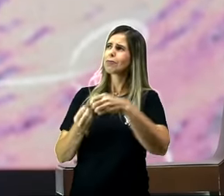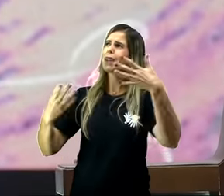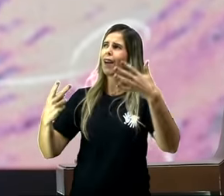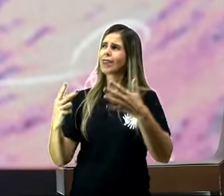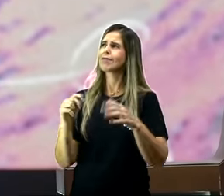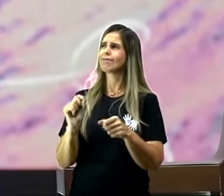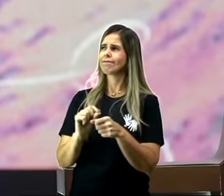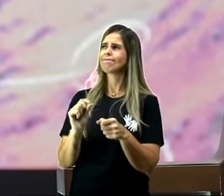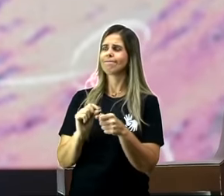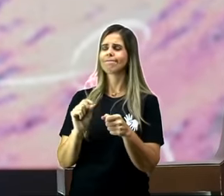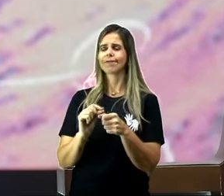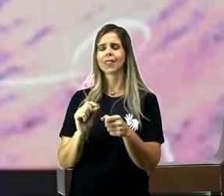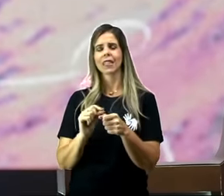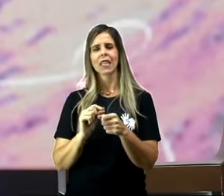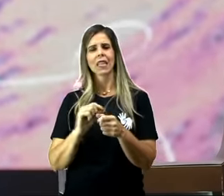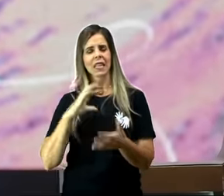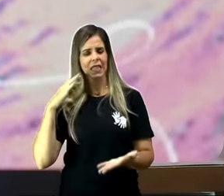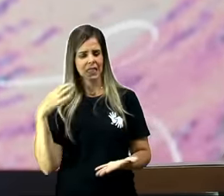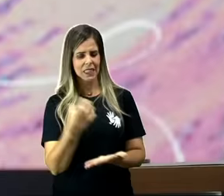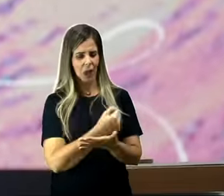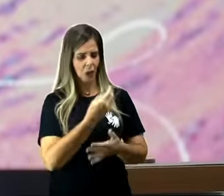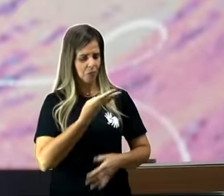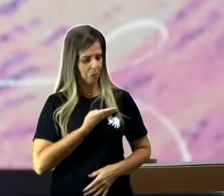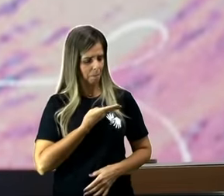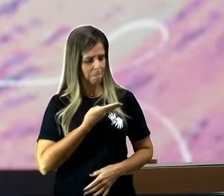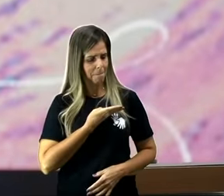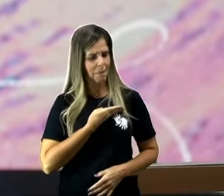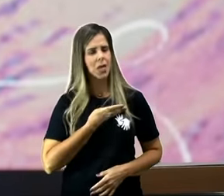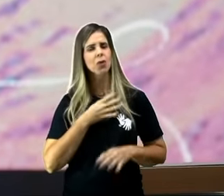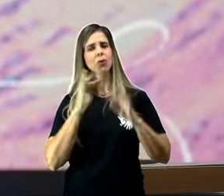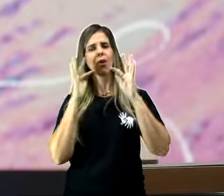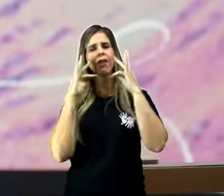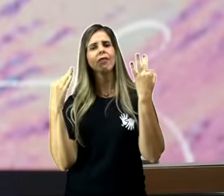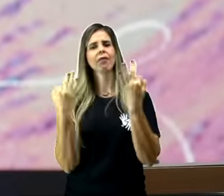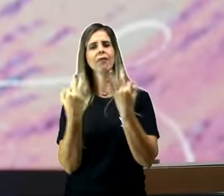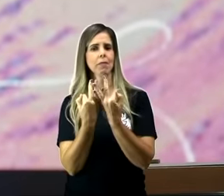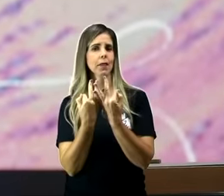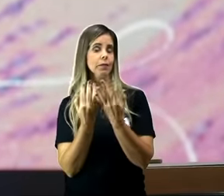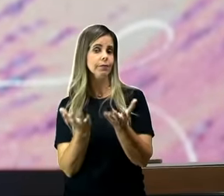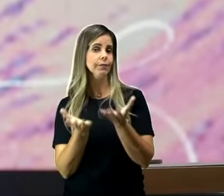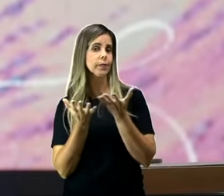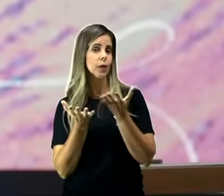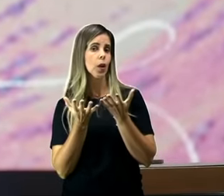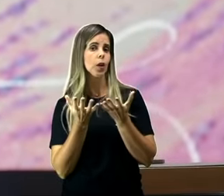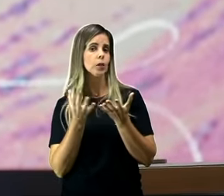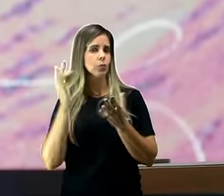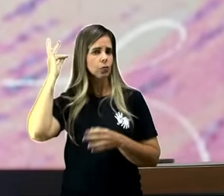alcançar meus parentes, meus amigos. Vambora, Jesus, eu quero avivamento.